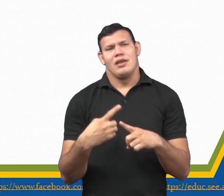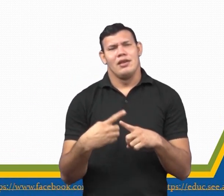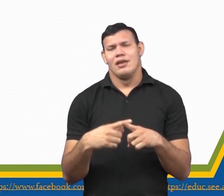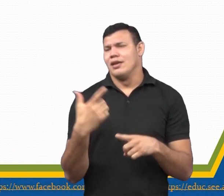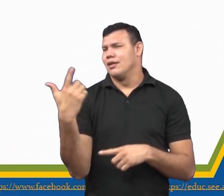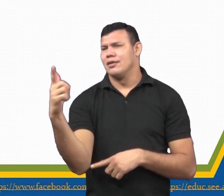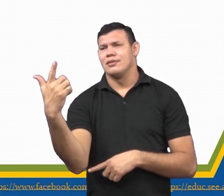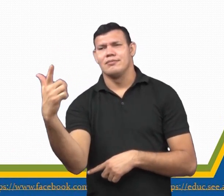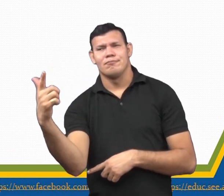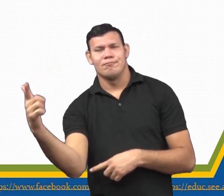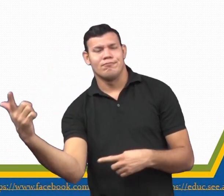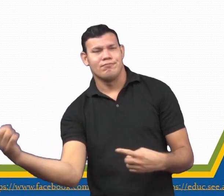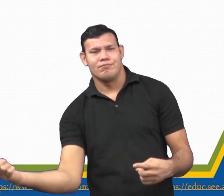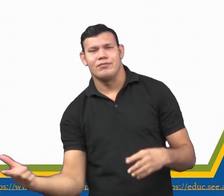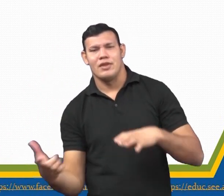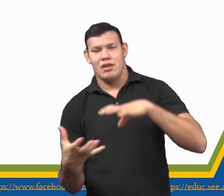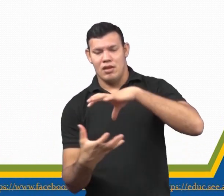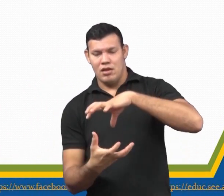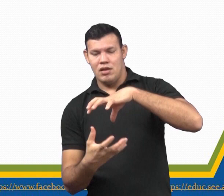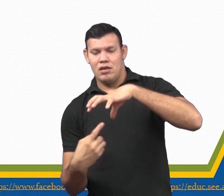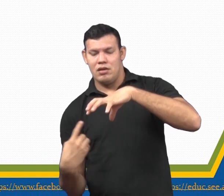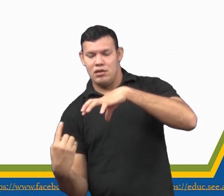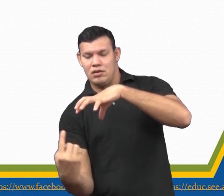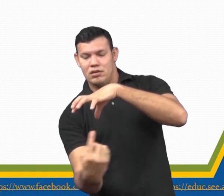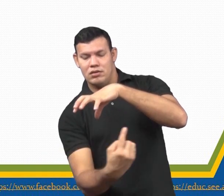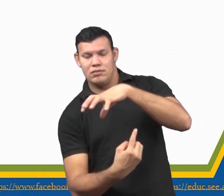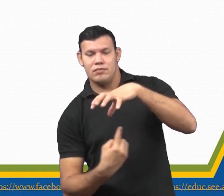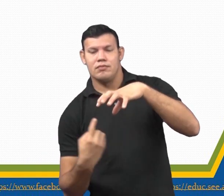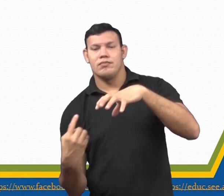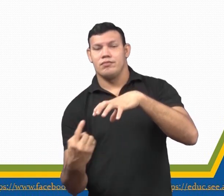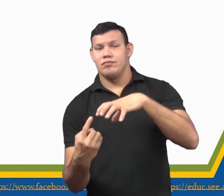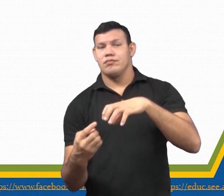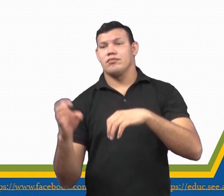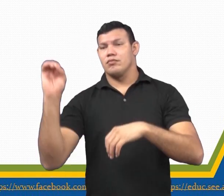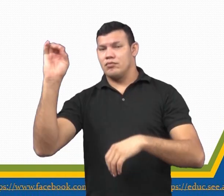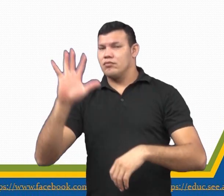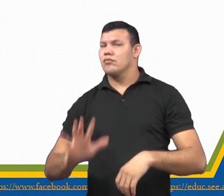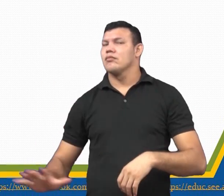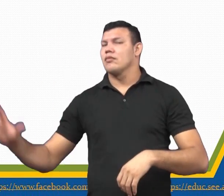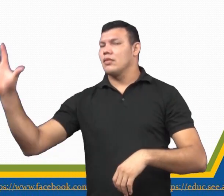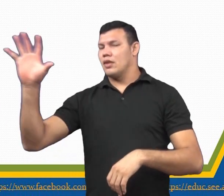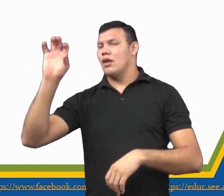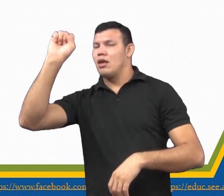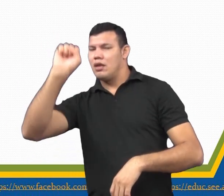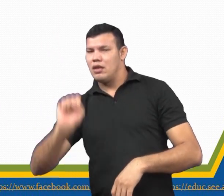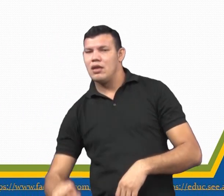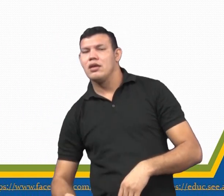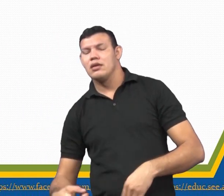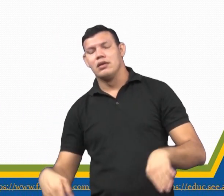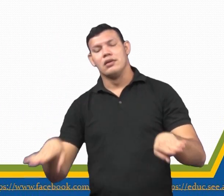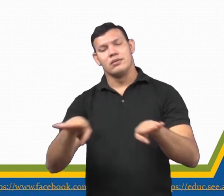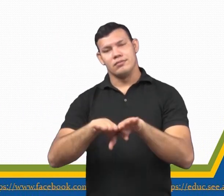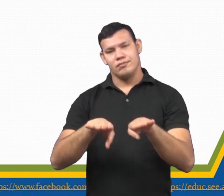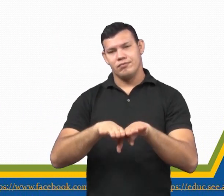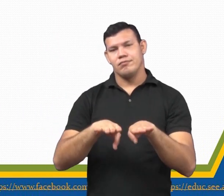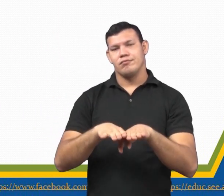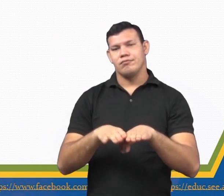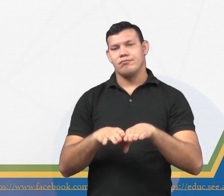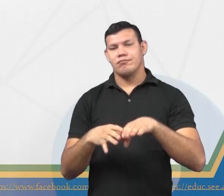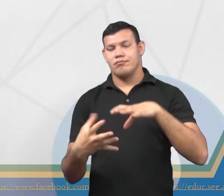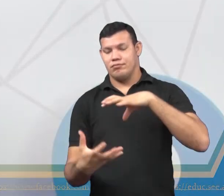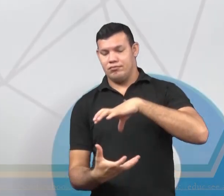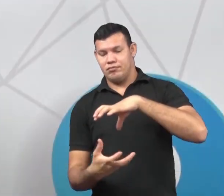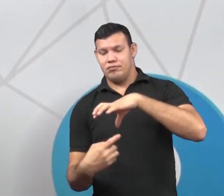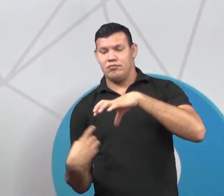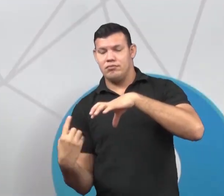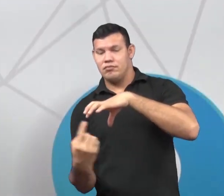existe somente no hemisfério meridional ou sul, a Oceania. Também existem ilhas no hemisfério norte.